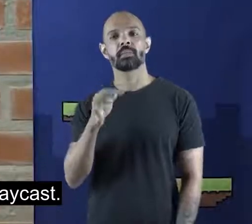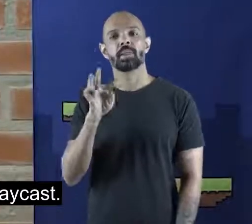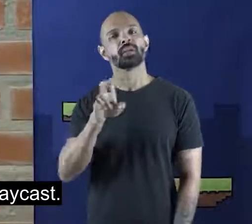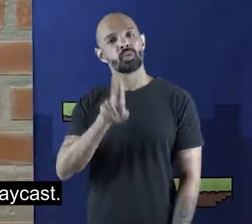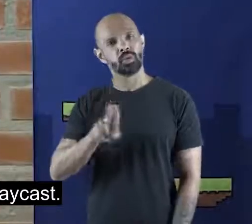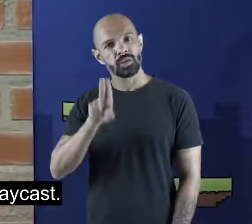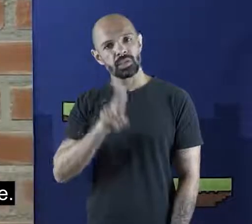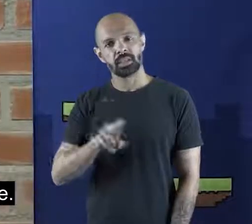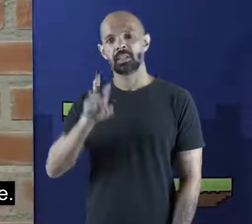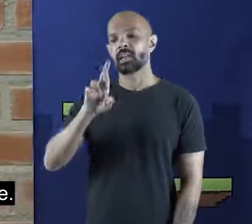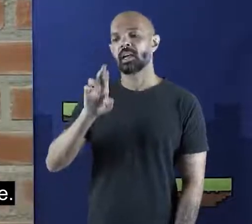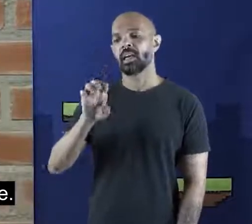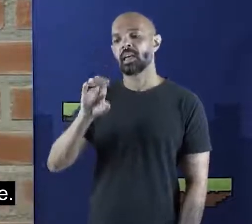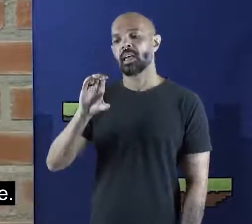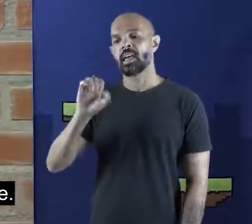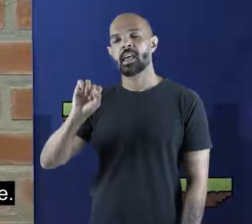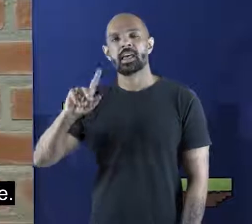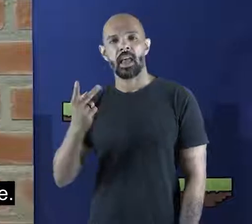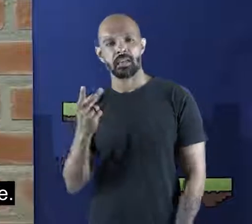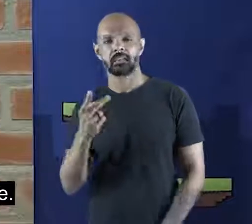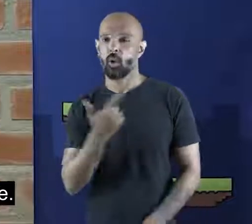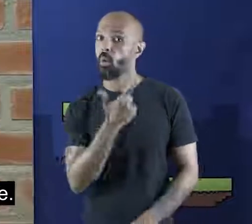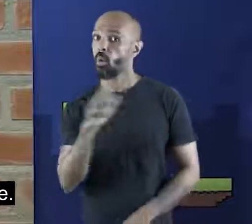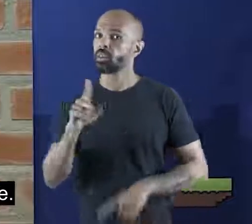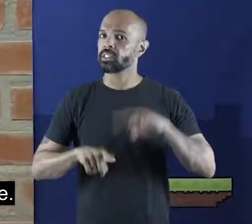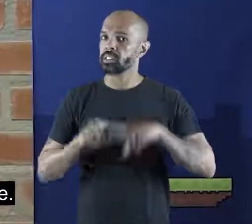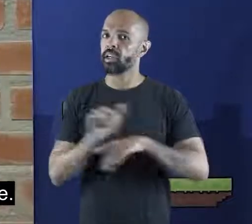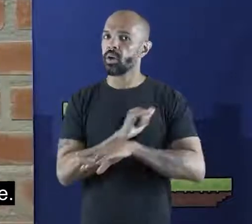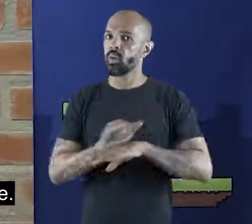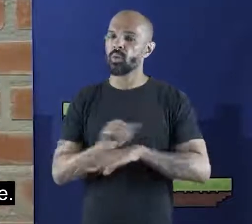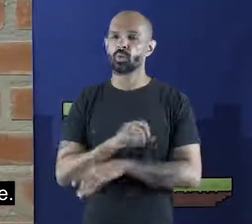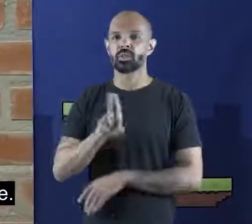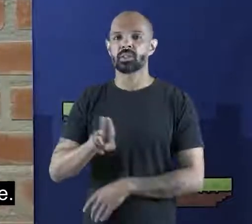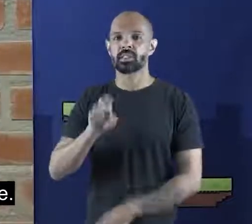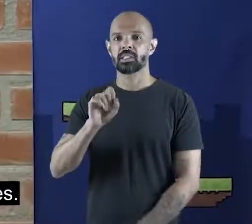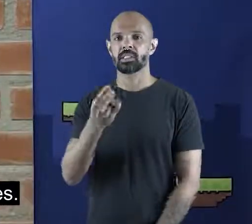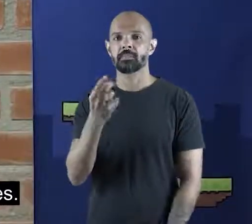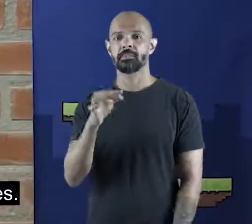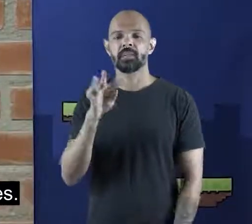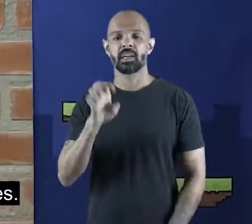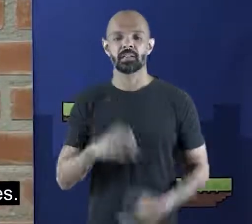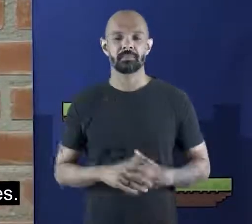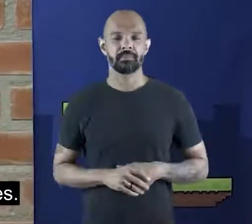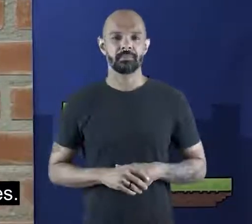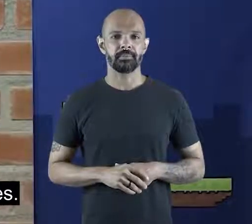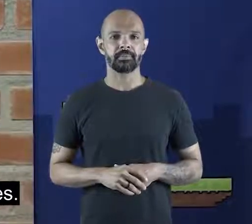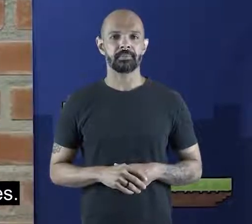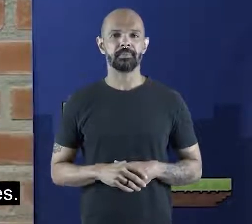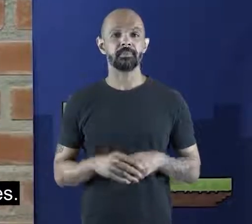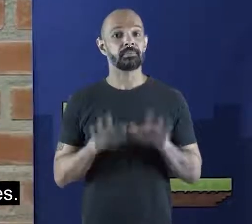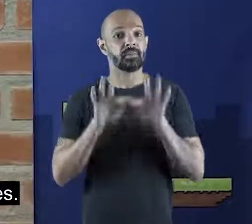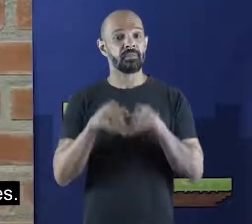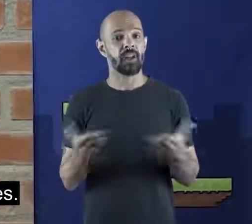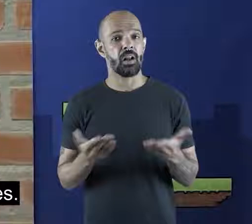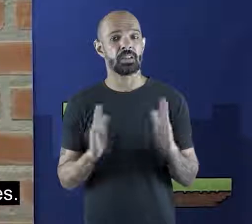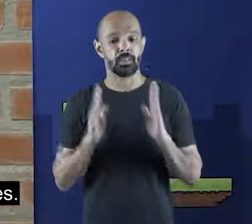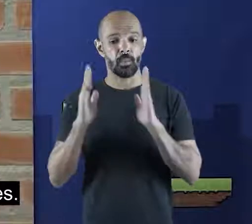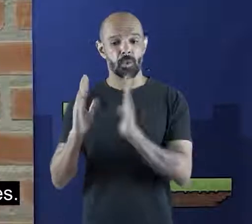de raycaching. Tá? Isso é um outro recurso que a gente tem com sprite. E eu queria, para finalizar esse